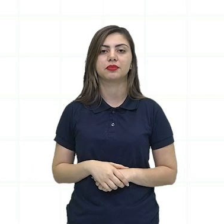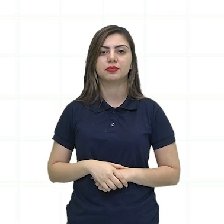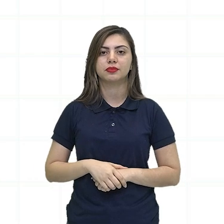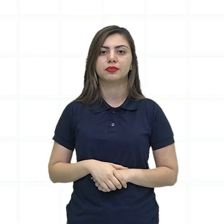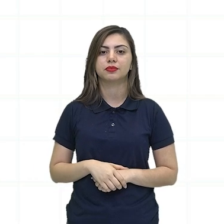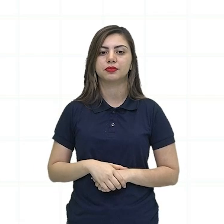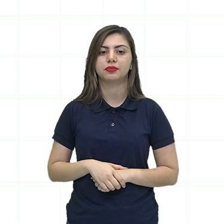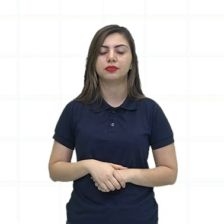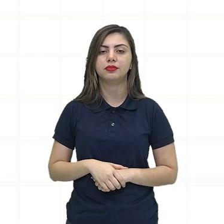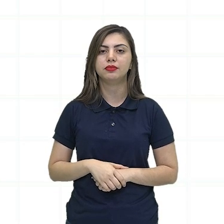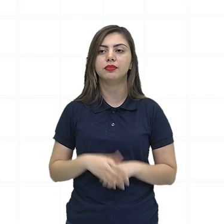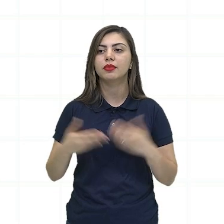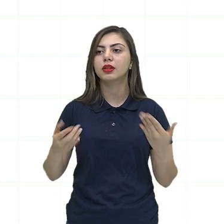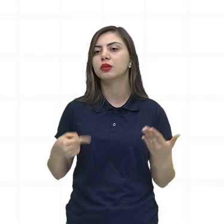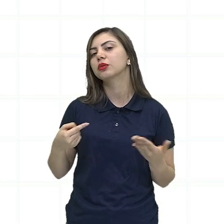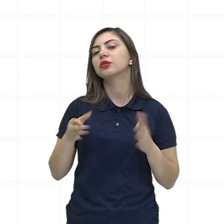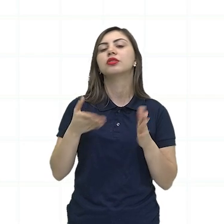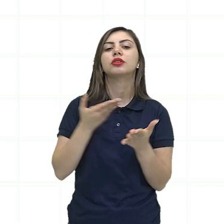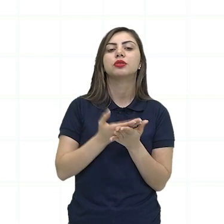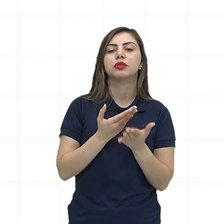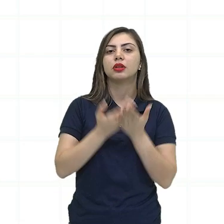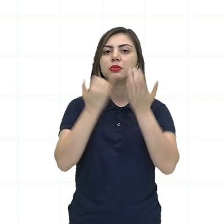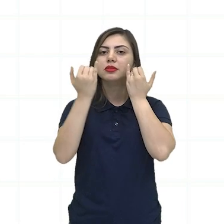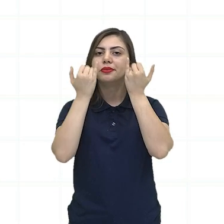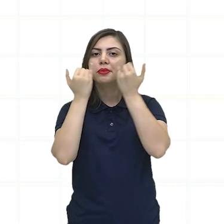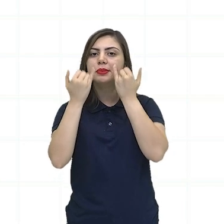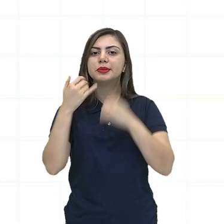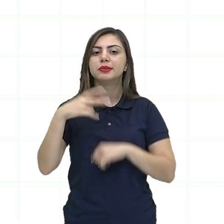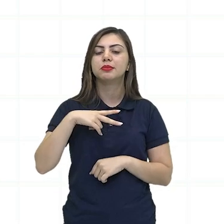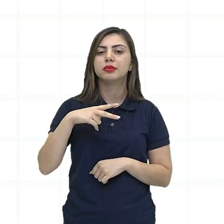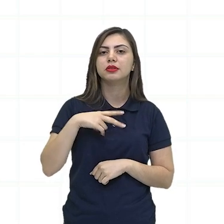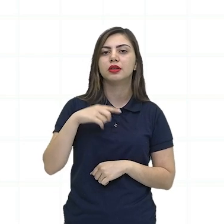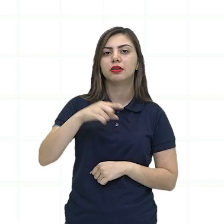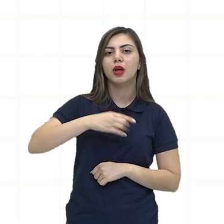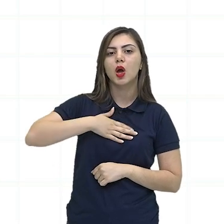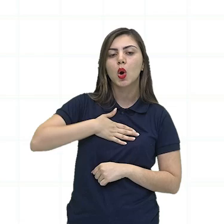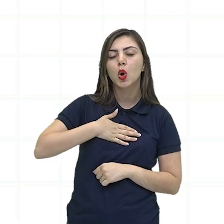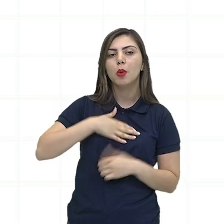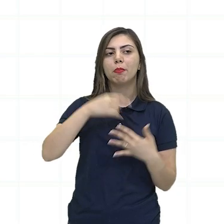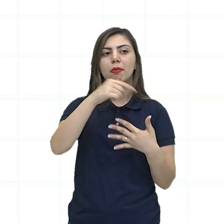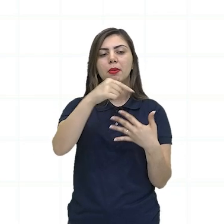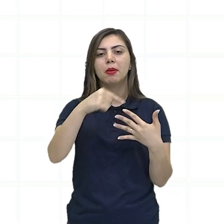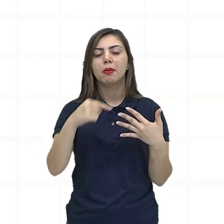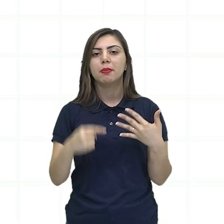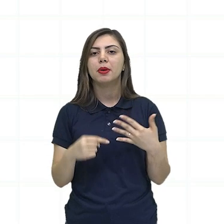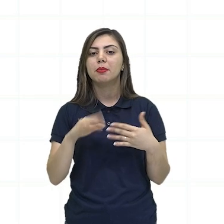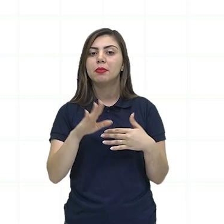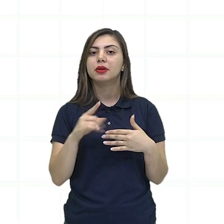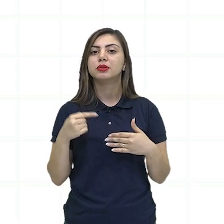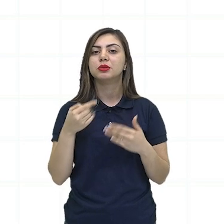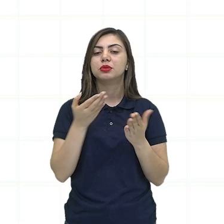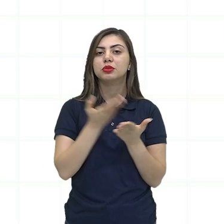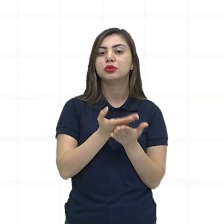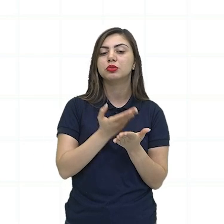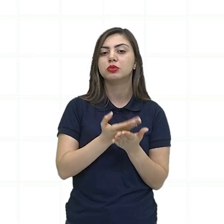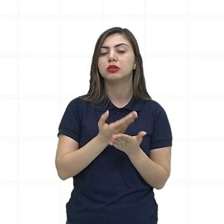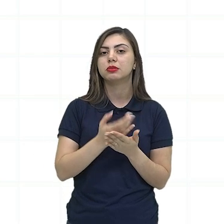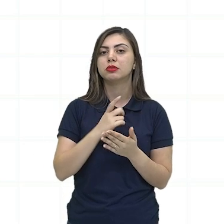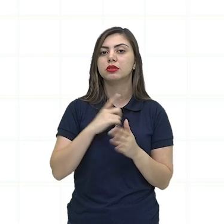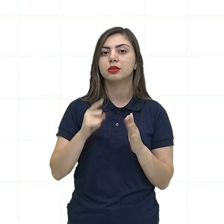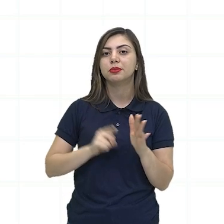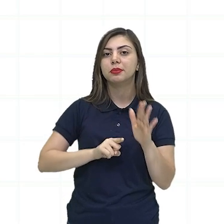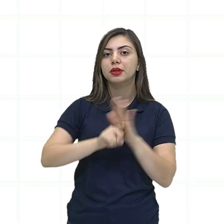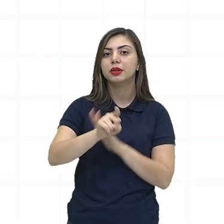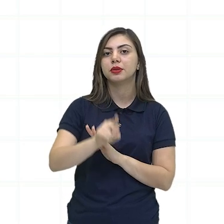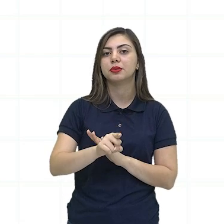Nós vimos até aqui sobre informações pessoais, sobre preferências, e nós vimos que para fazer